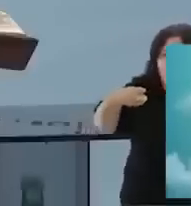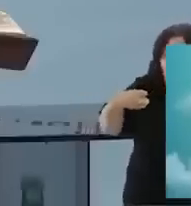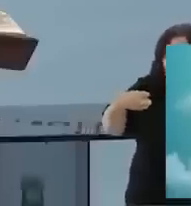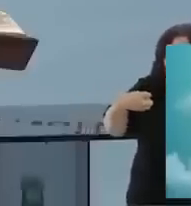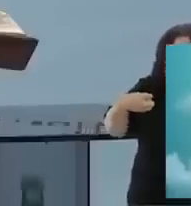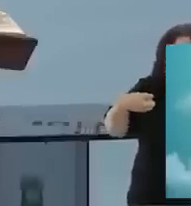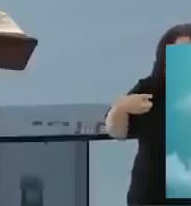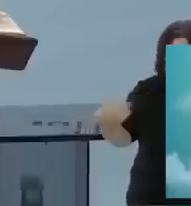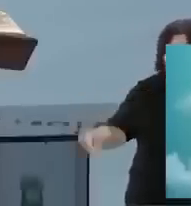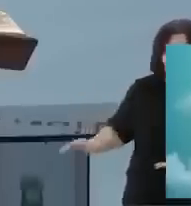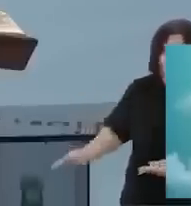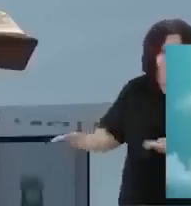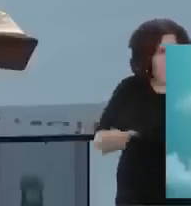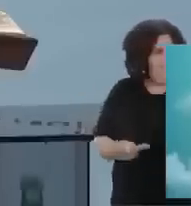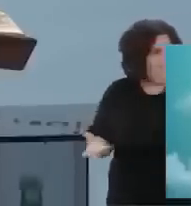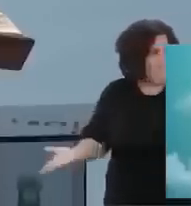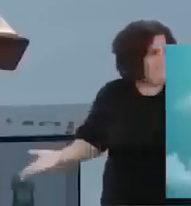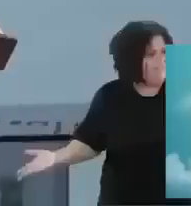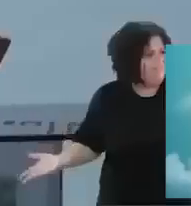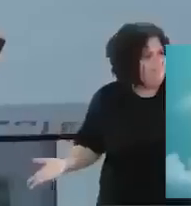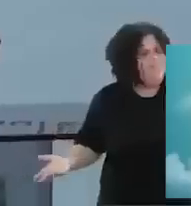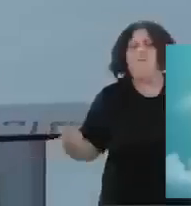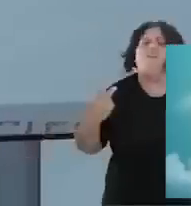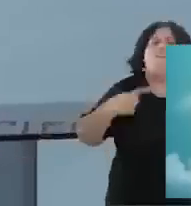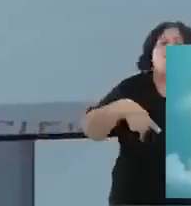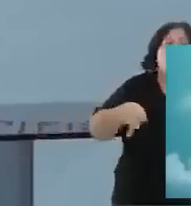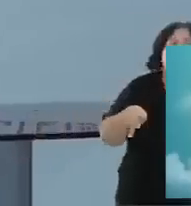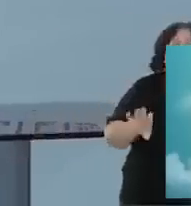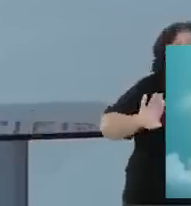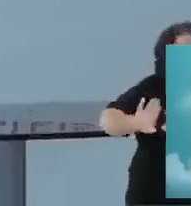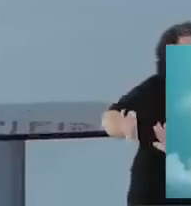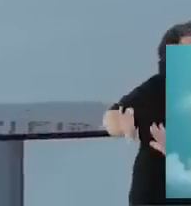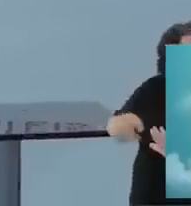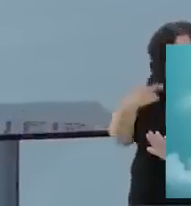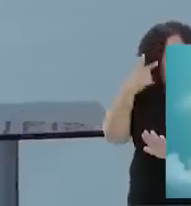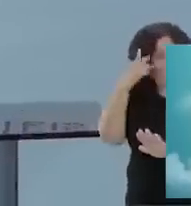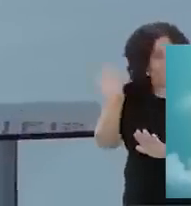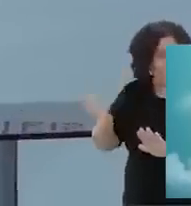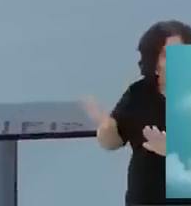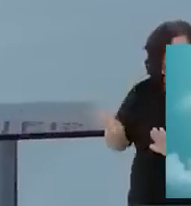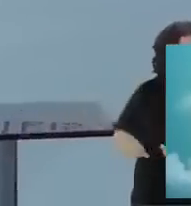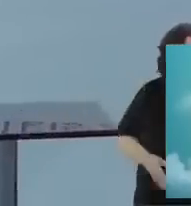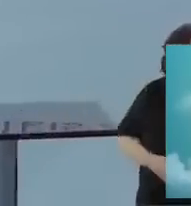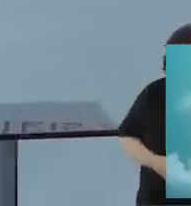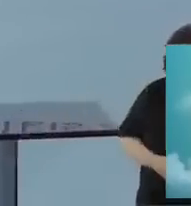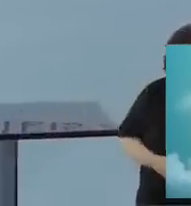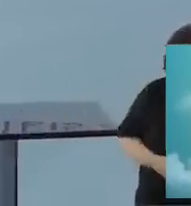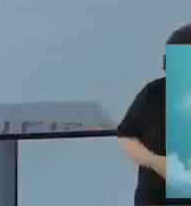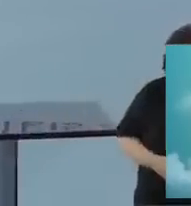Tem igreja que parece que quando chega uma pessoa nova é igual o idiota, diz lá, vai tomar meu lugar, vai tomar meu espaço.